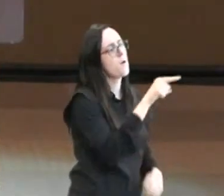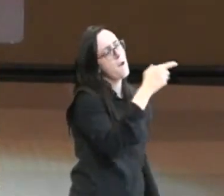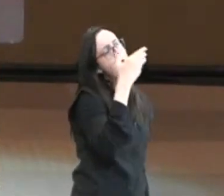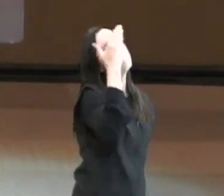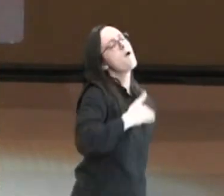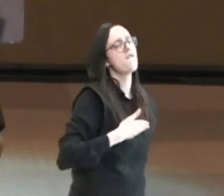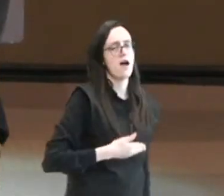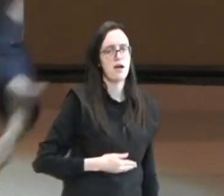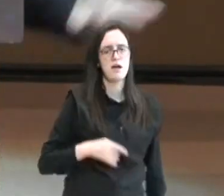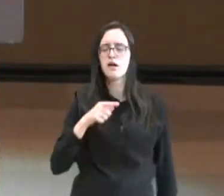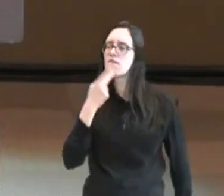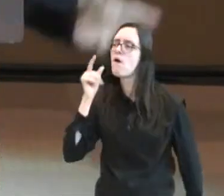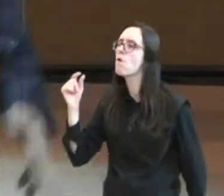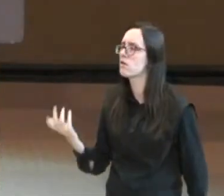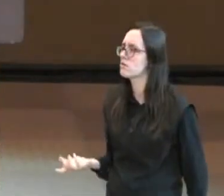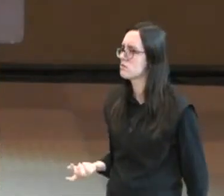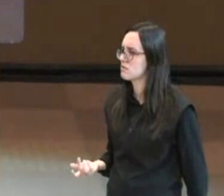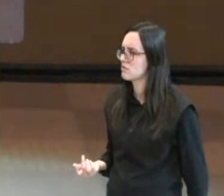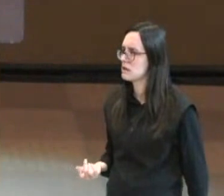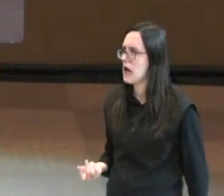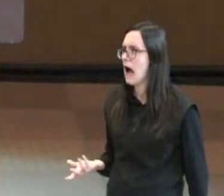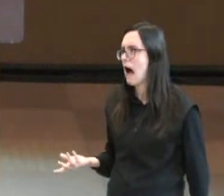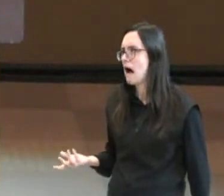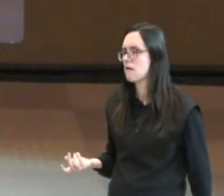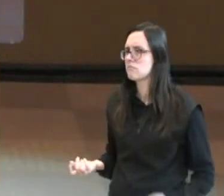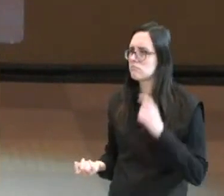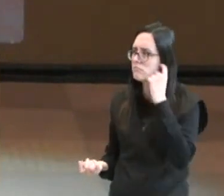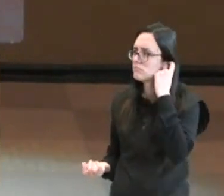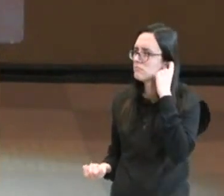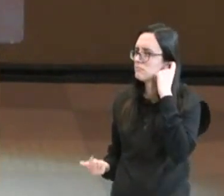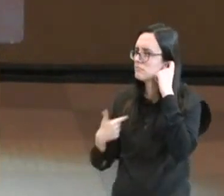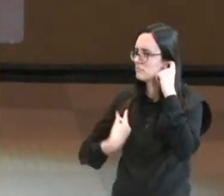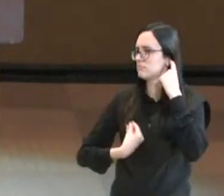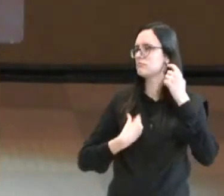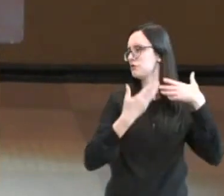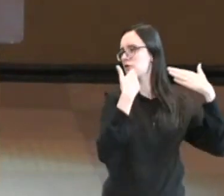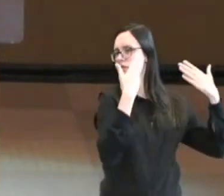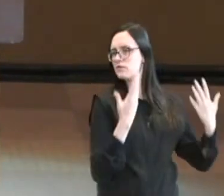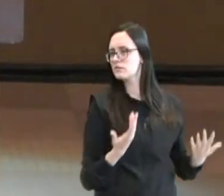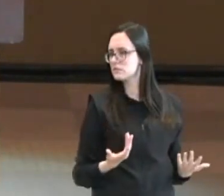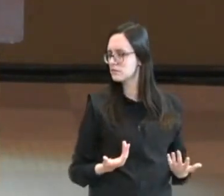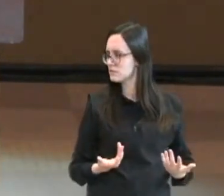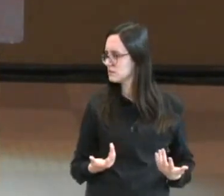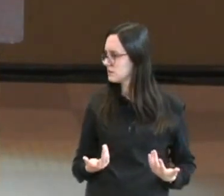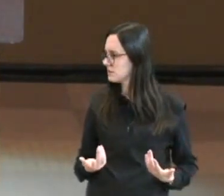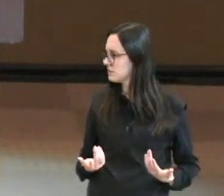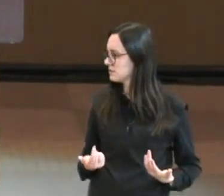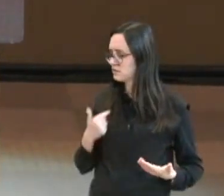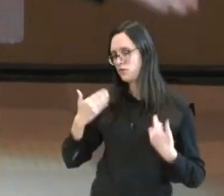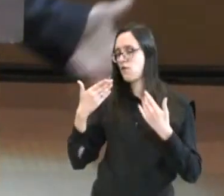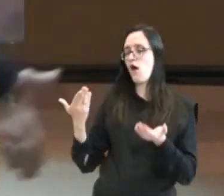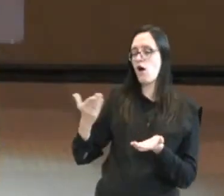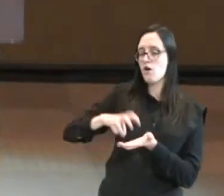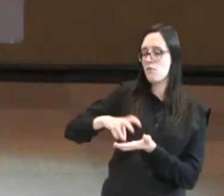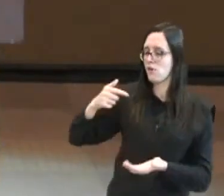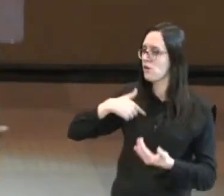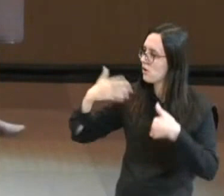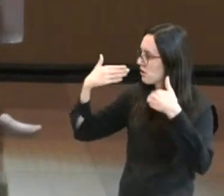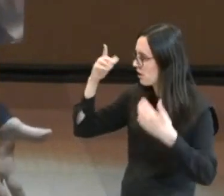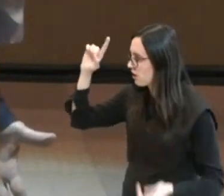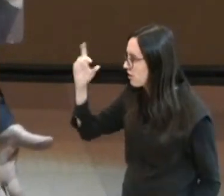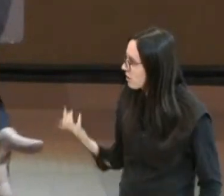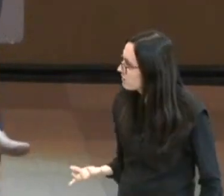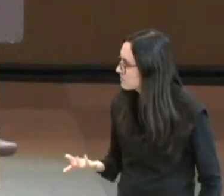o que o Senhor vai dizer? Eu falei: estou conversando com ele aqui. Falei com ele hoje, estou conversando com